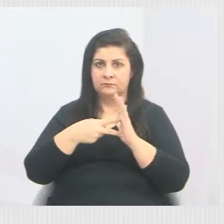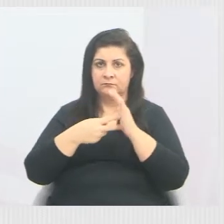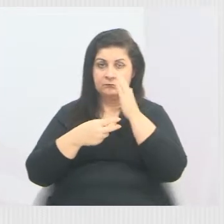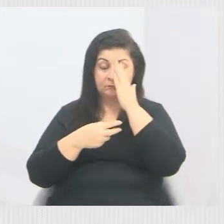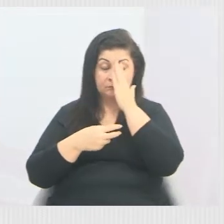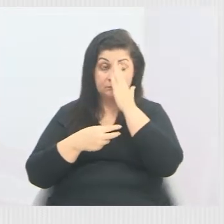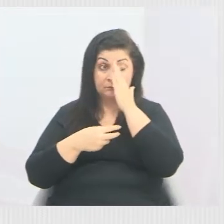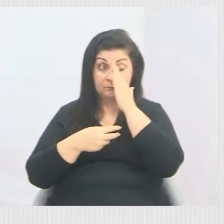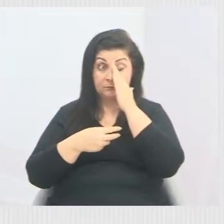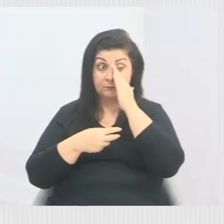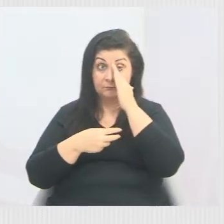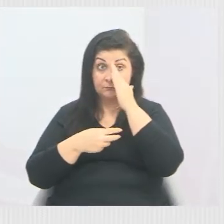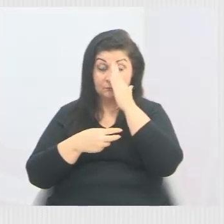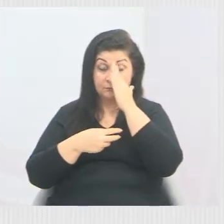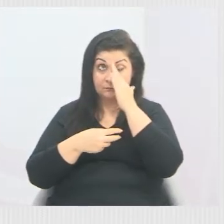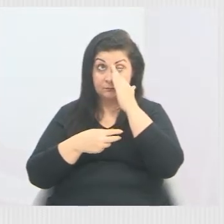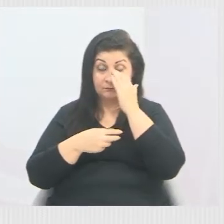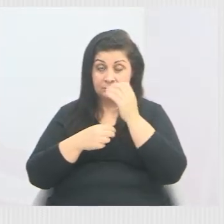123.179.000,